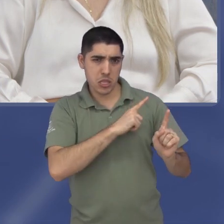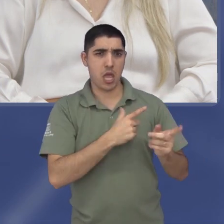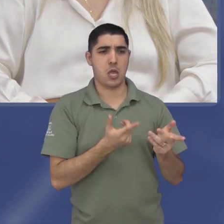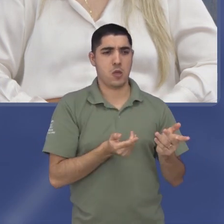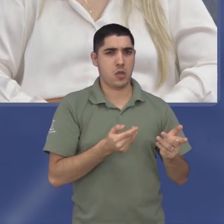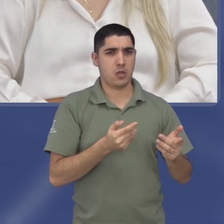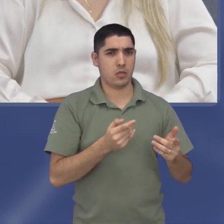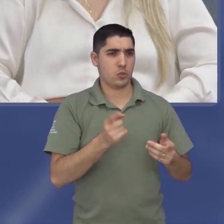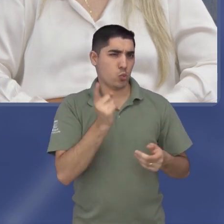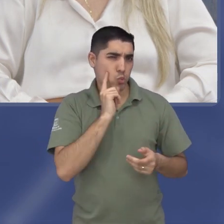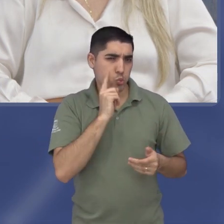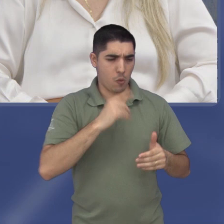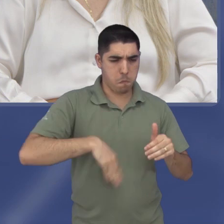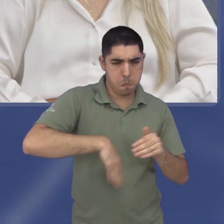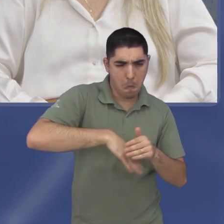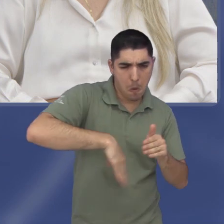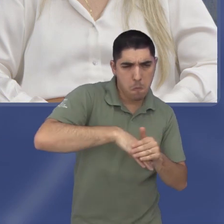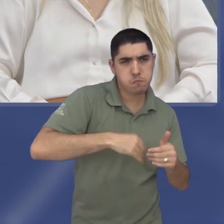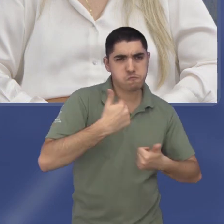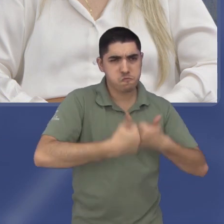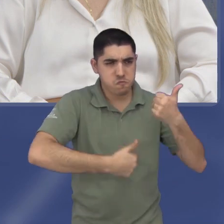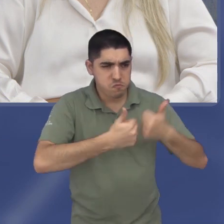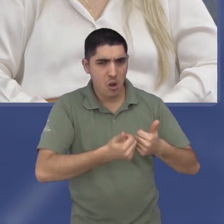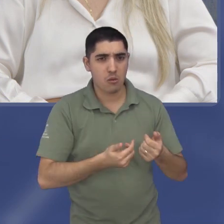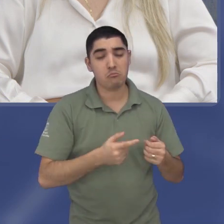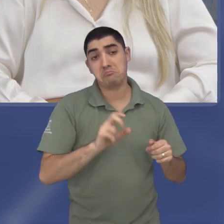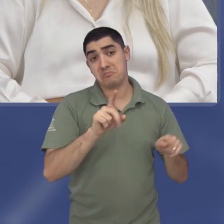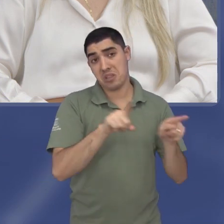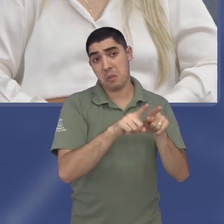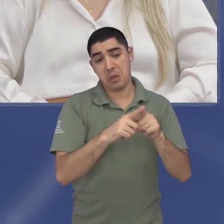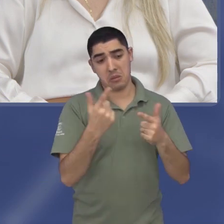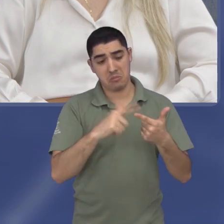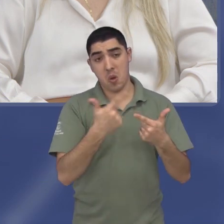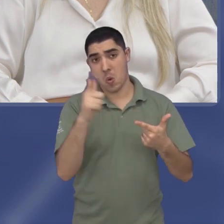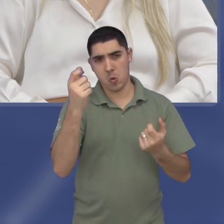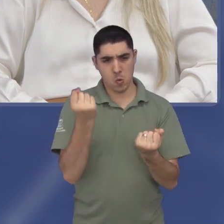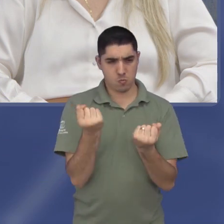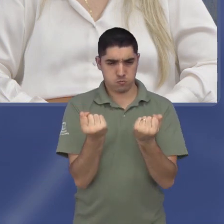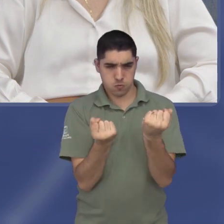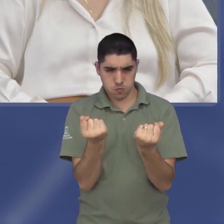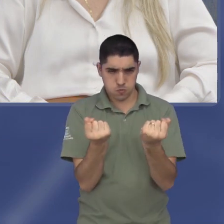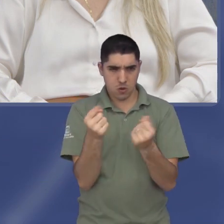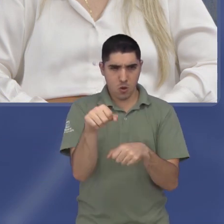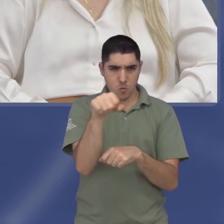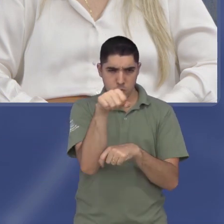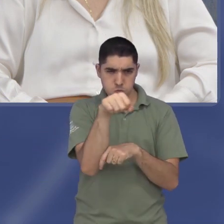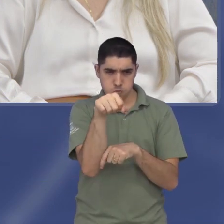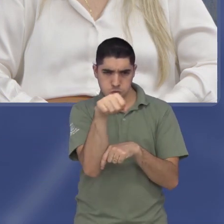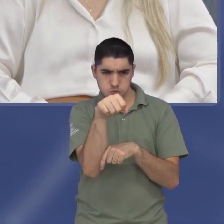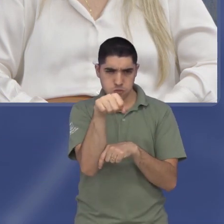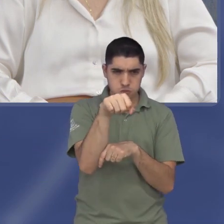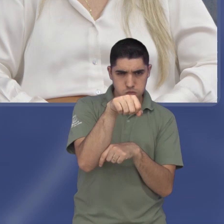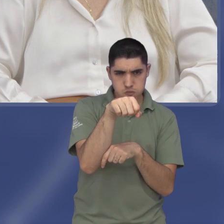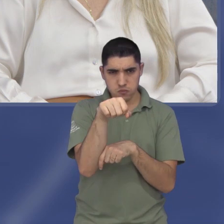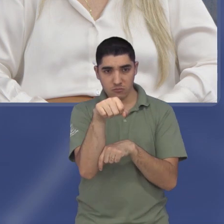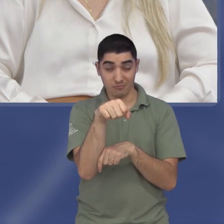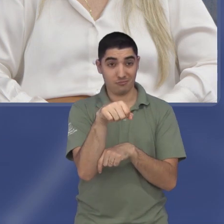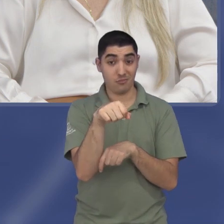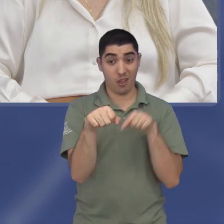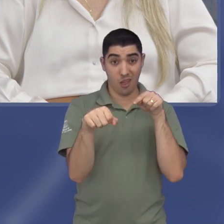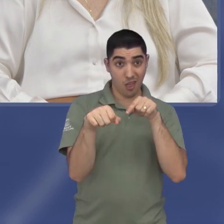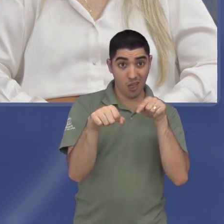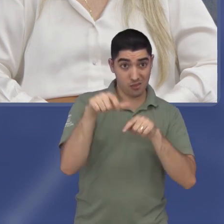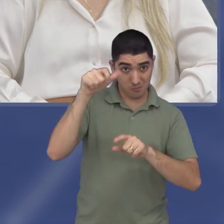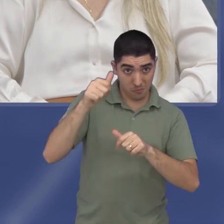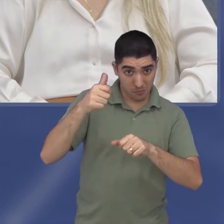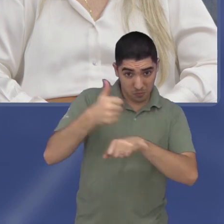ali como piloto de carro de corrida, e ele vai ver o desempenho dele